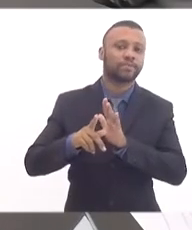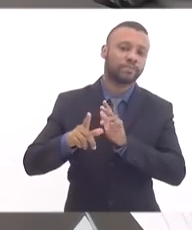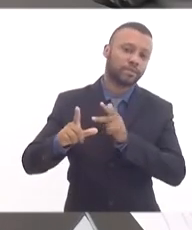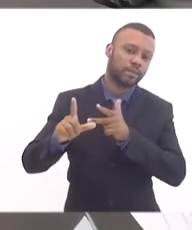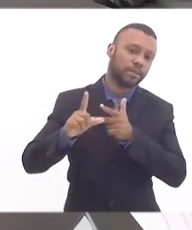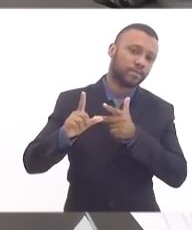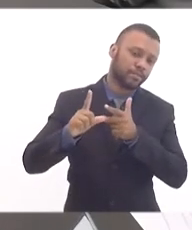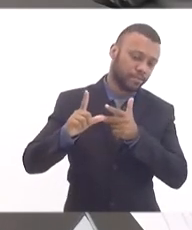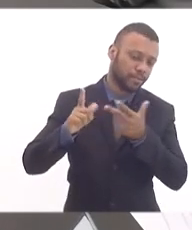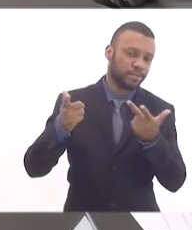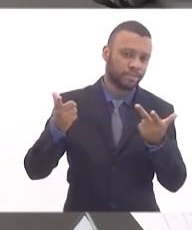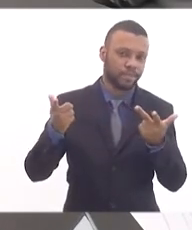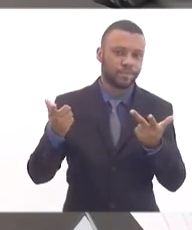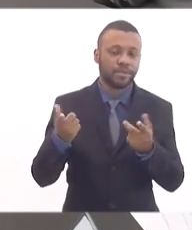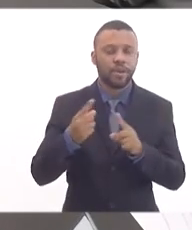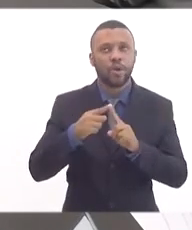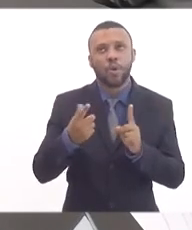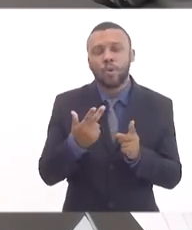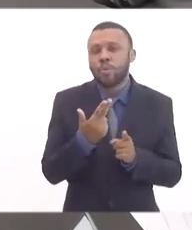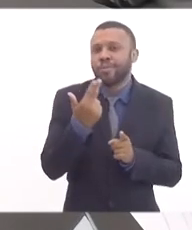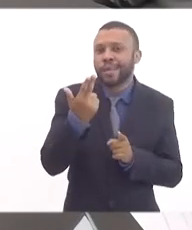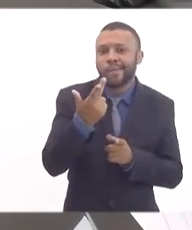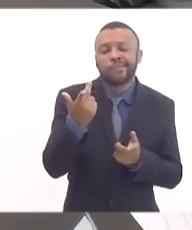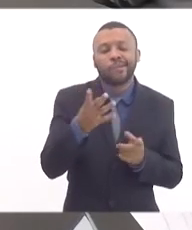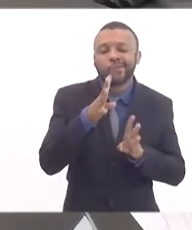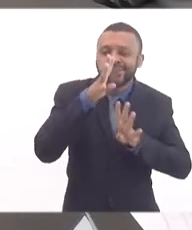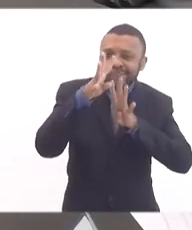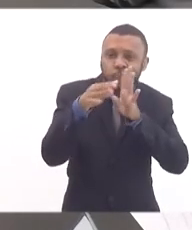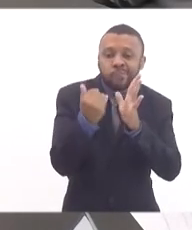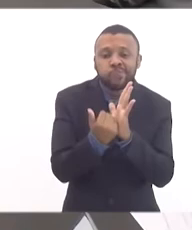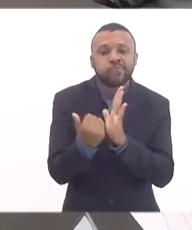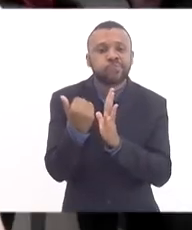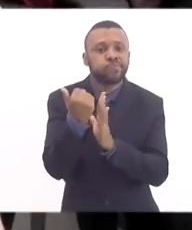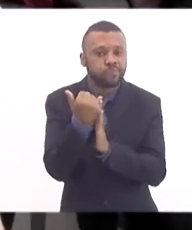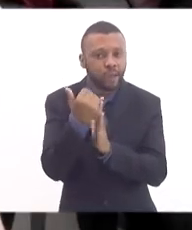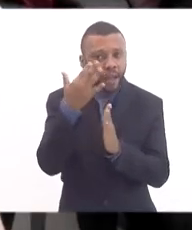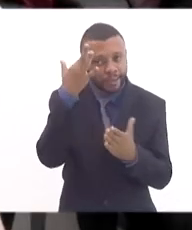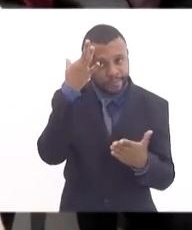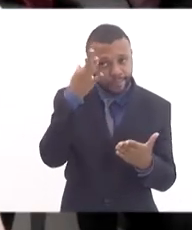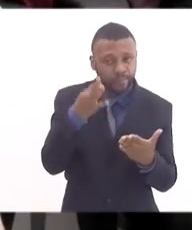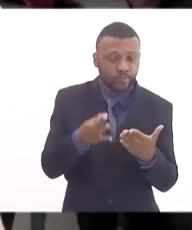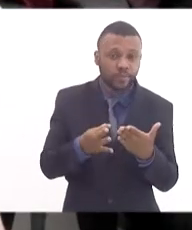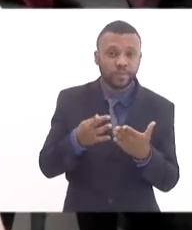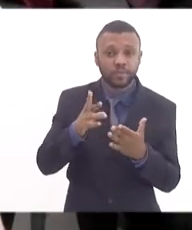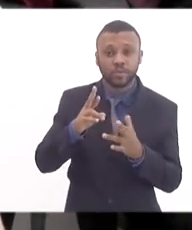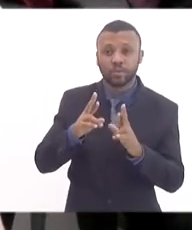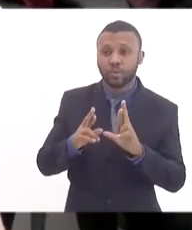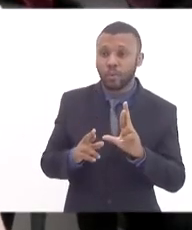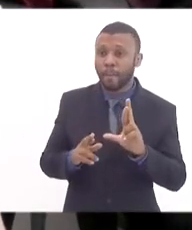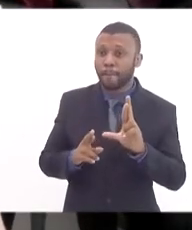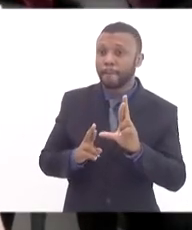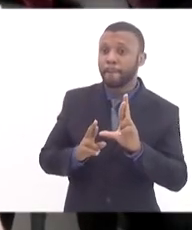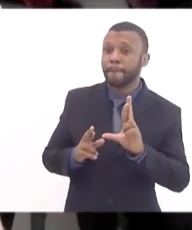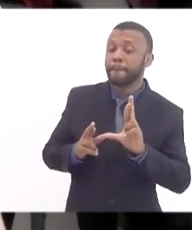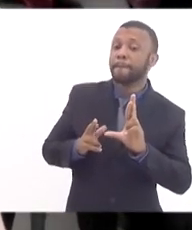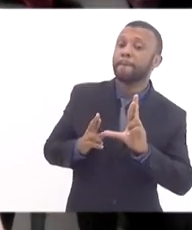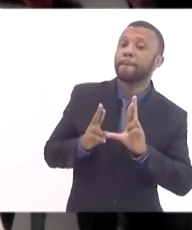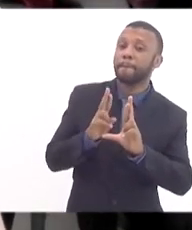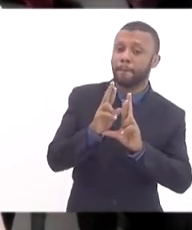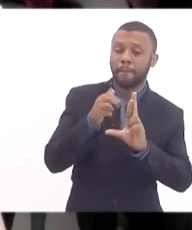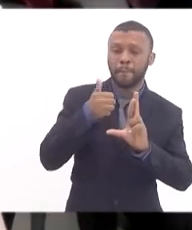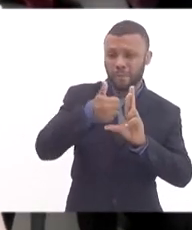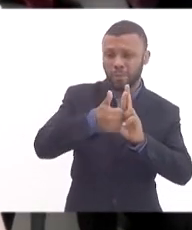não posso aqui adiantar a interpretação jurídica que o procurador-geral do Estado dará a futura lei caso ela venha a ser